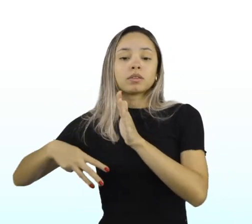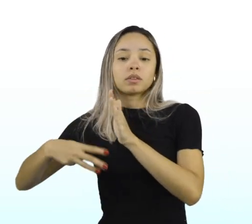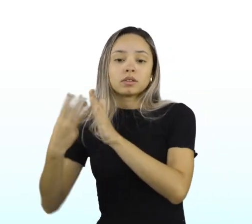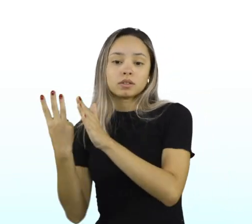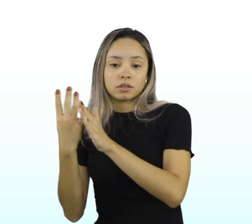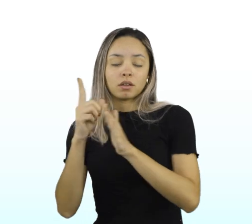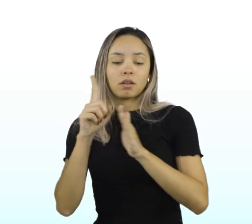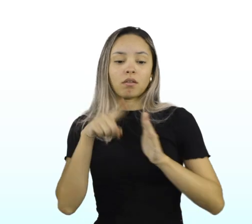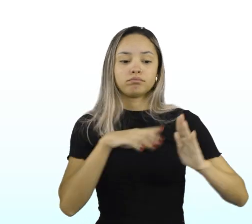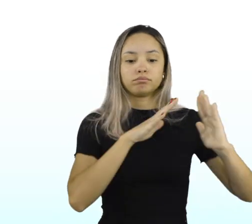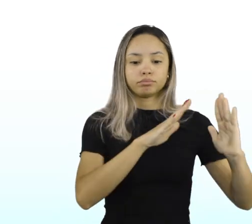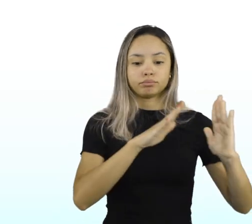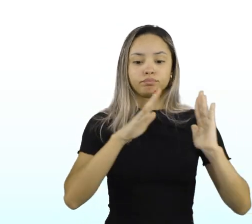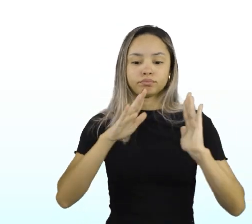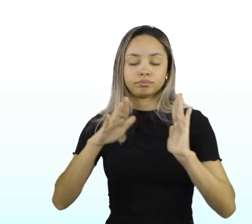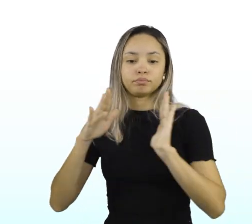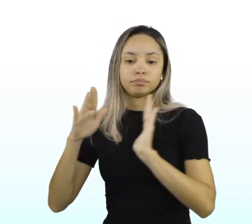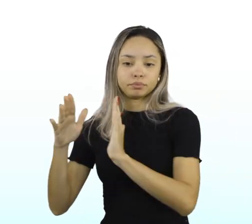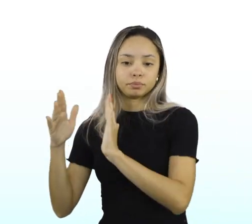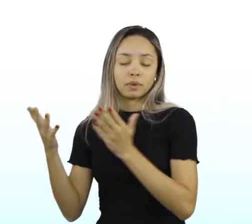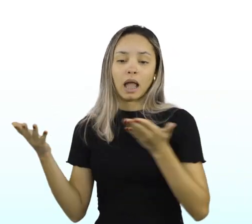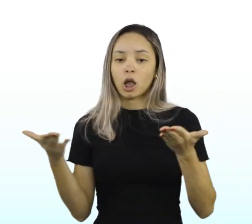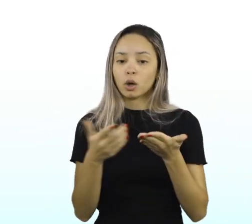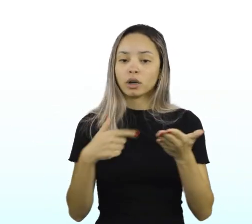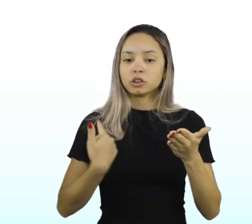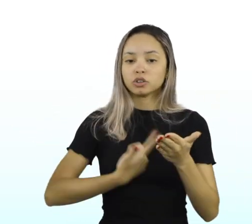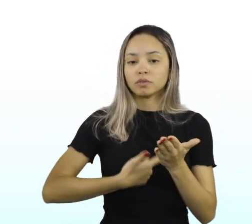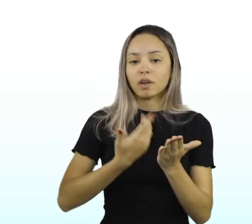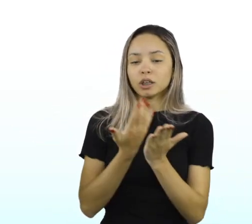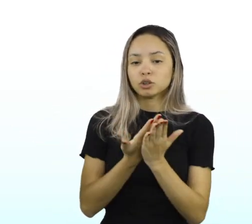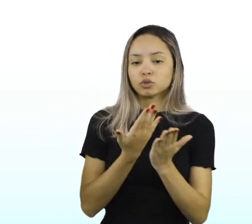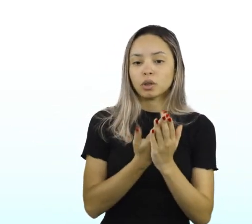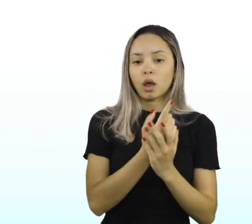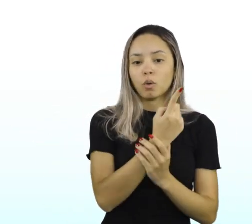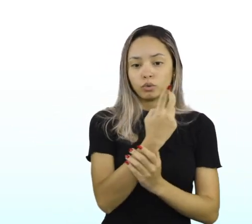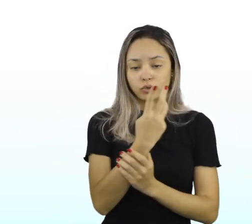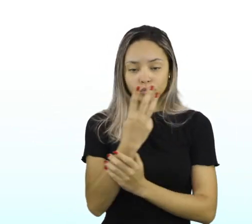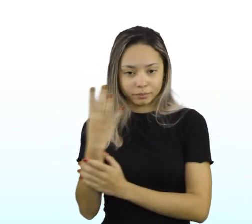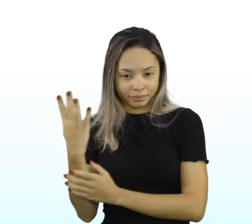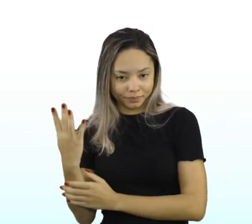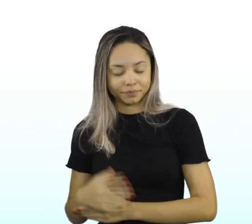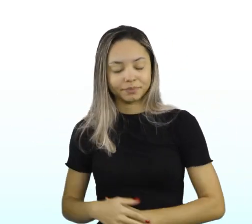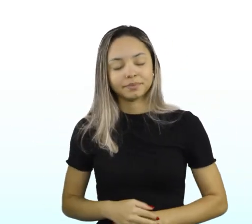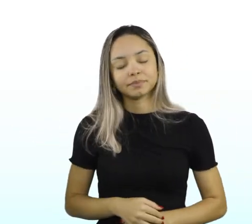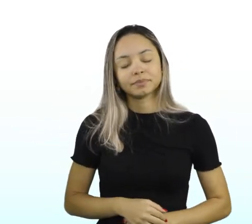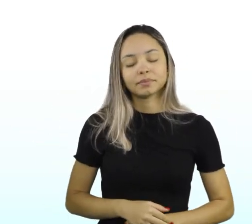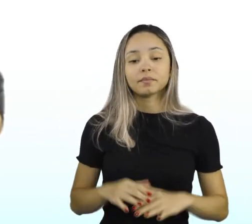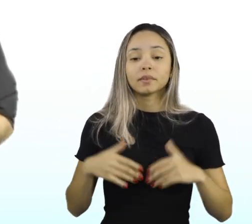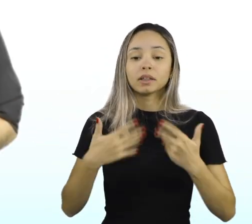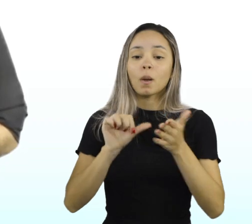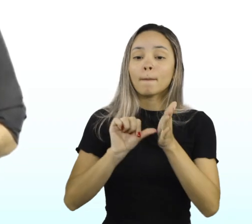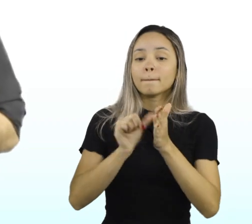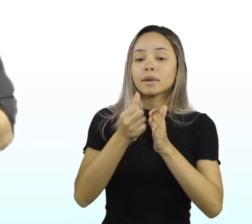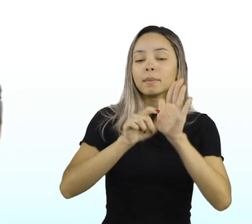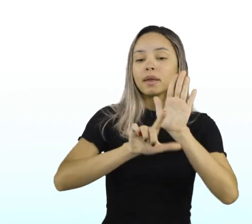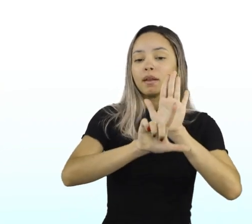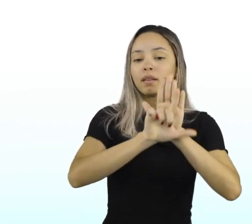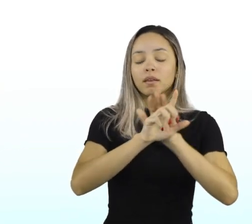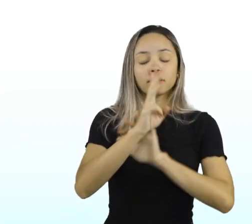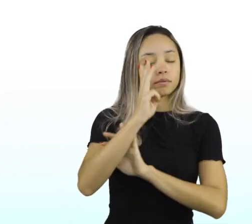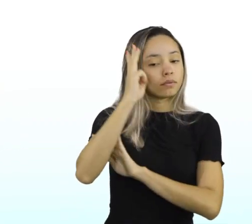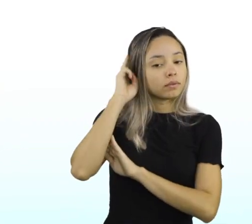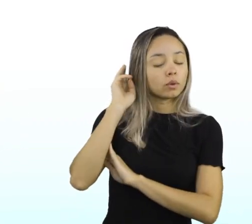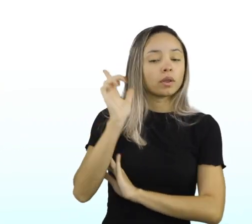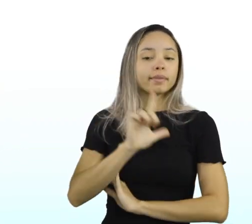a chamada ação e reação. Vamos estudar cada uma a uma comigo. Vamos lá? Bom, na primeira lei de Newton, nós temos